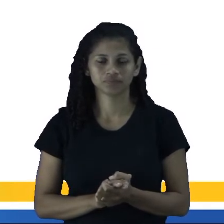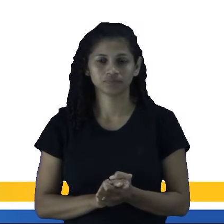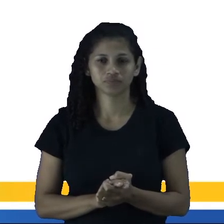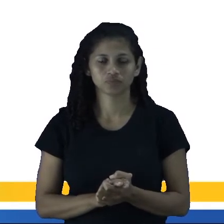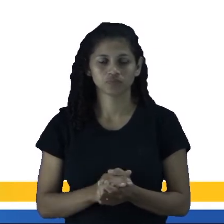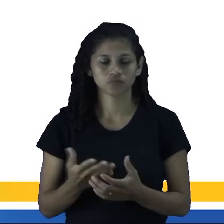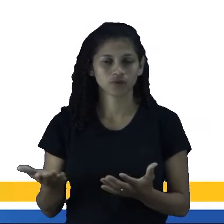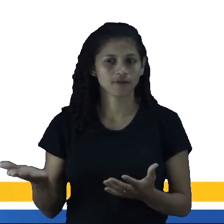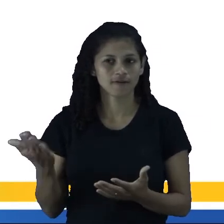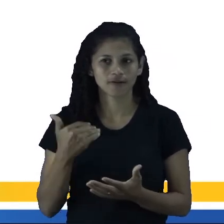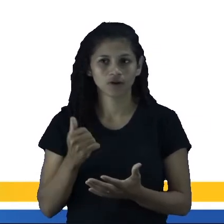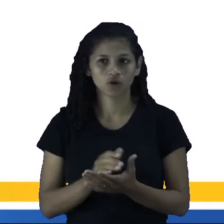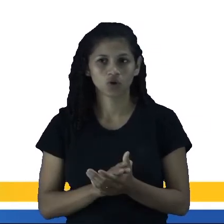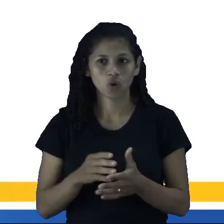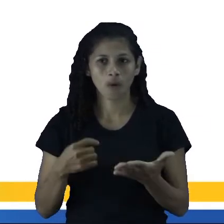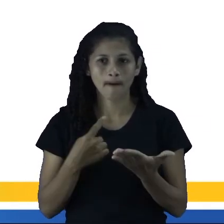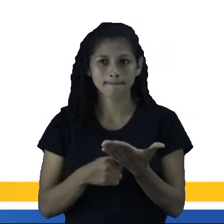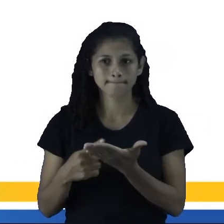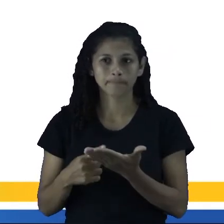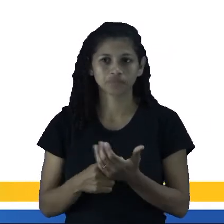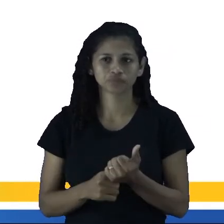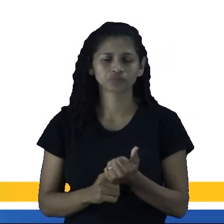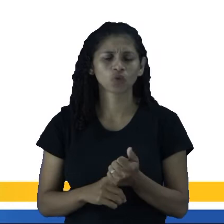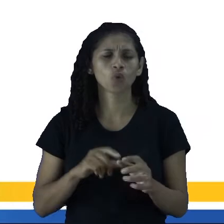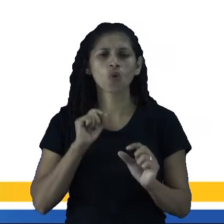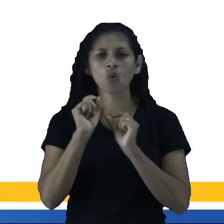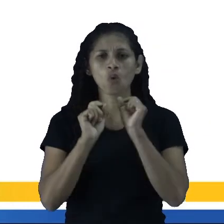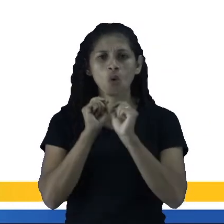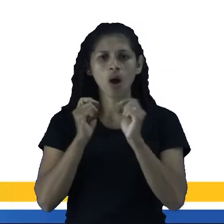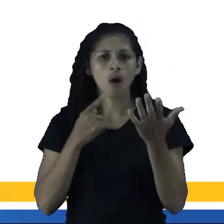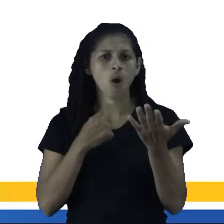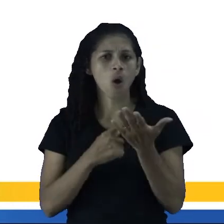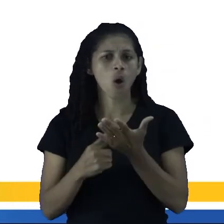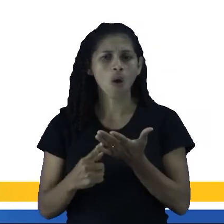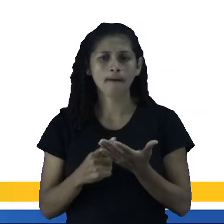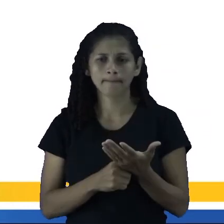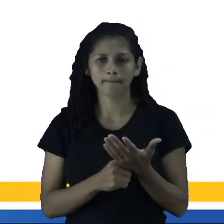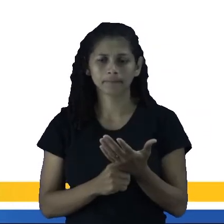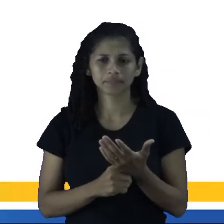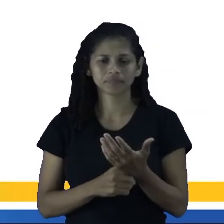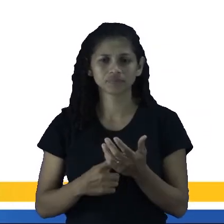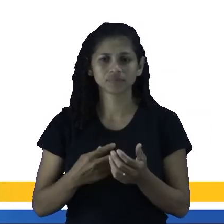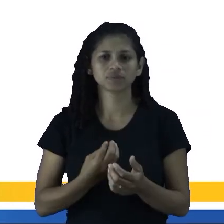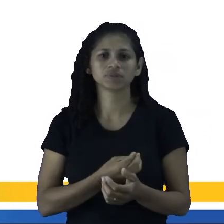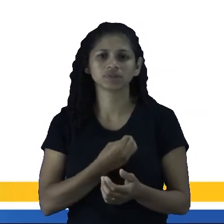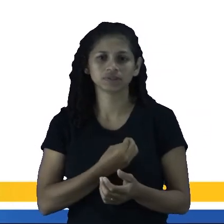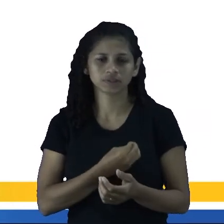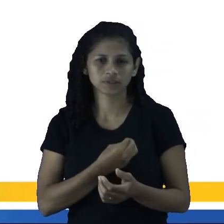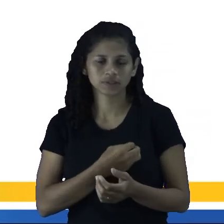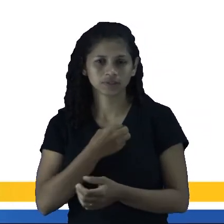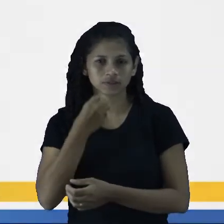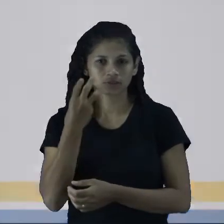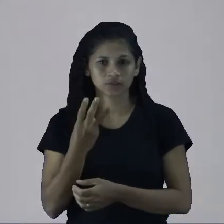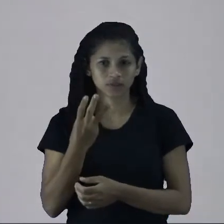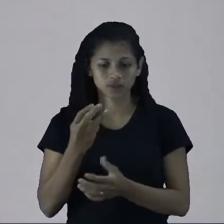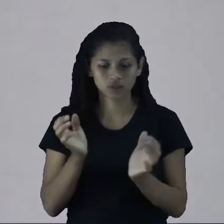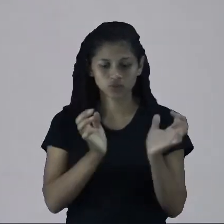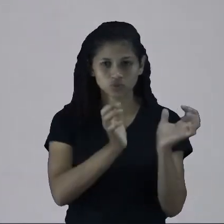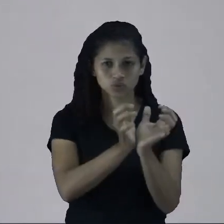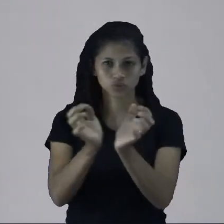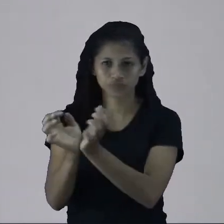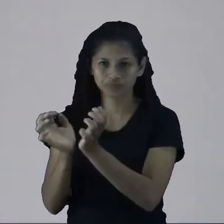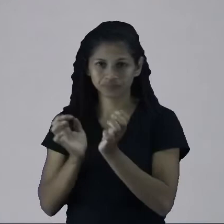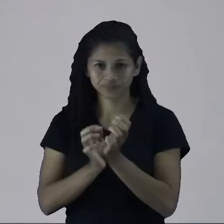Vamos agora para a combinação. O que é combinação? Existem 3 tipos de agrupamento, tá? Como assim?